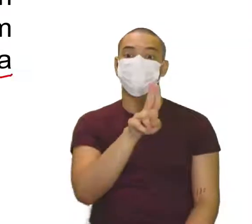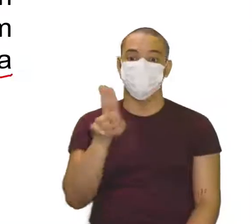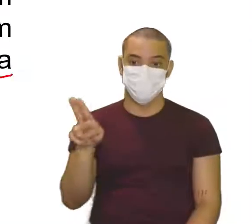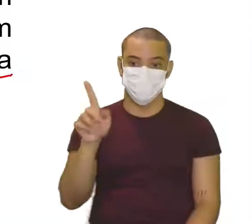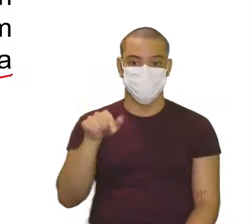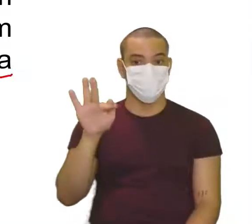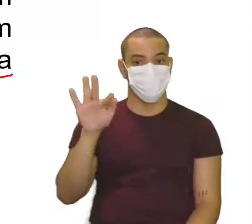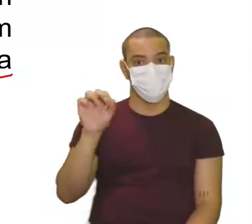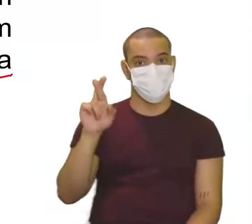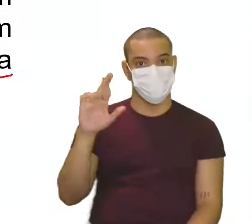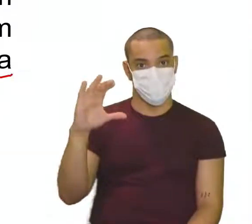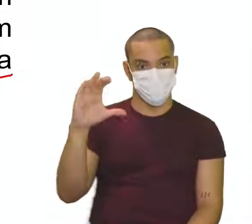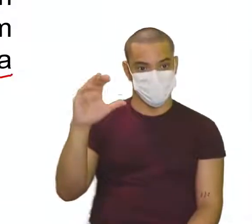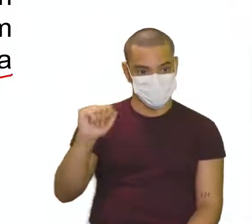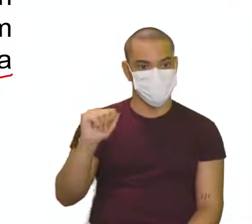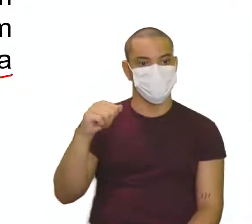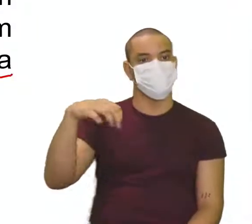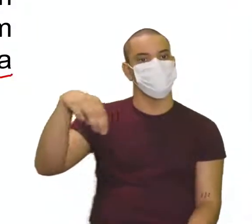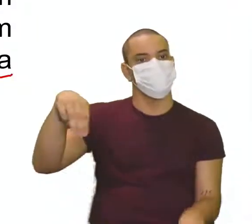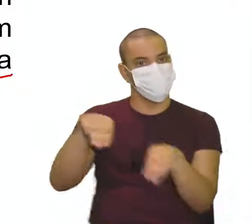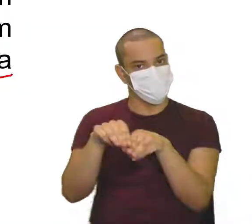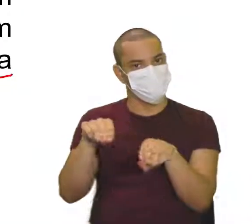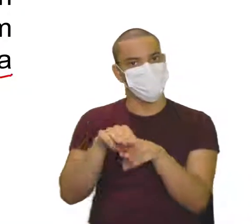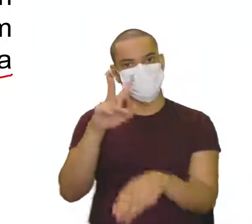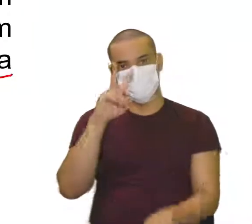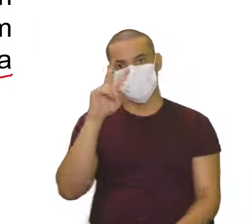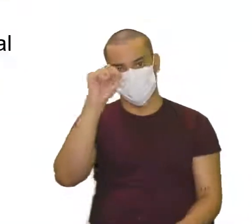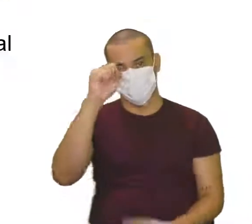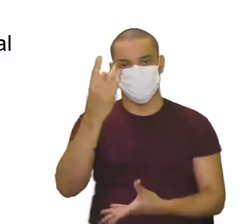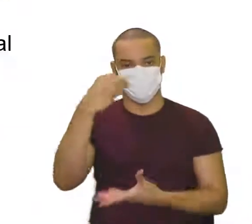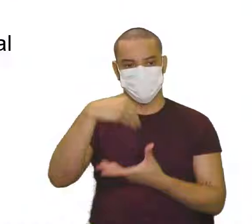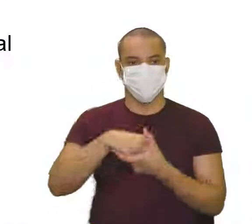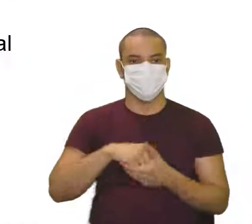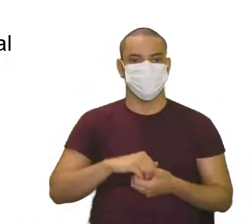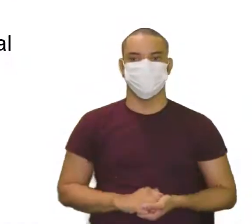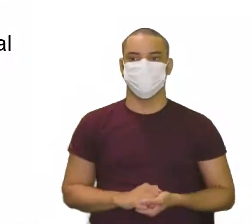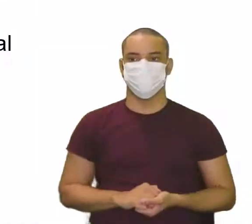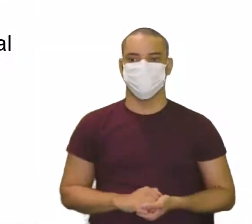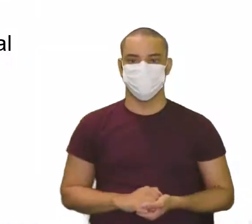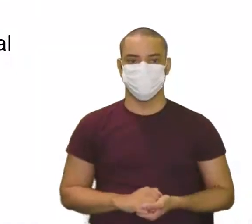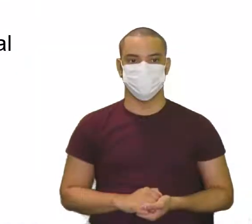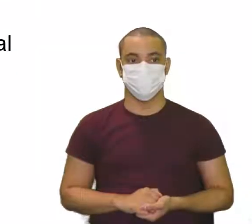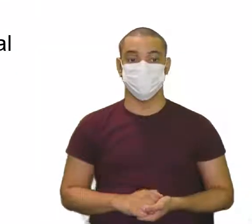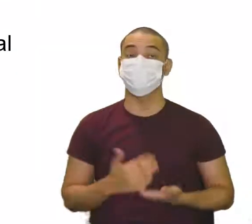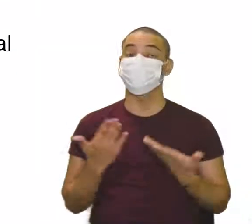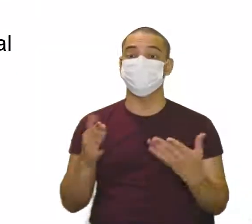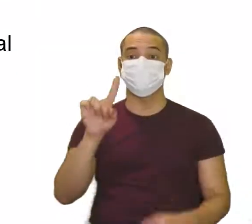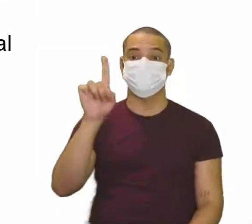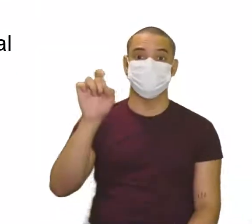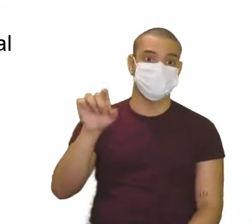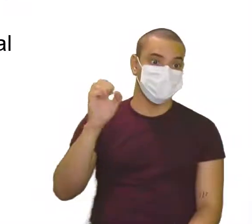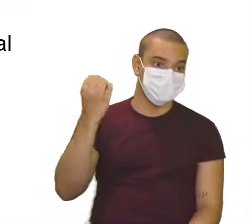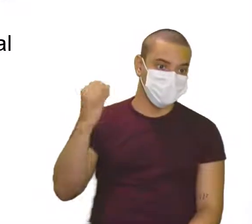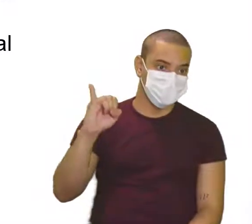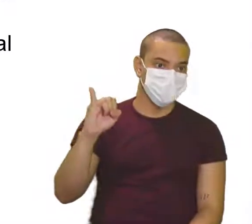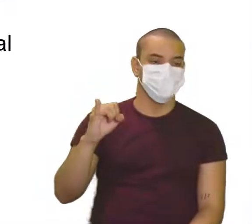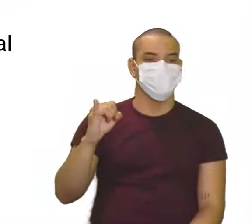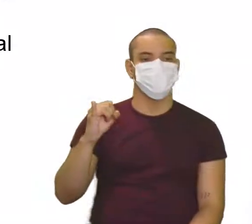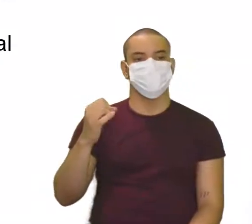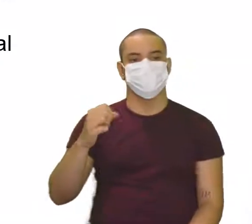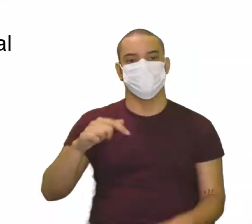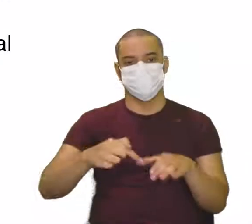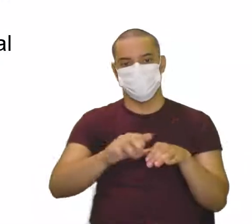força magnética. Entendido, pessoal? Bom, olha só. Aqui, supondo campos